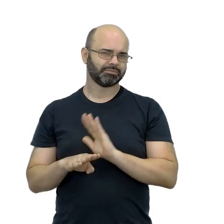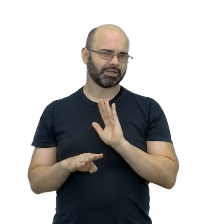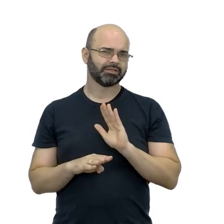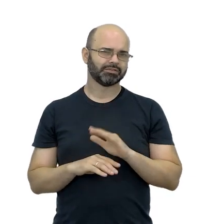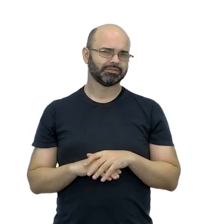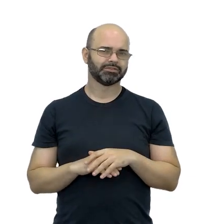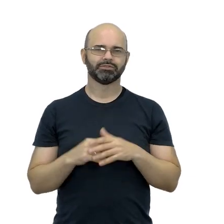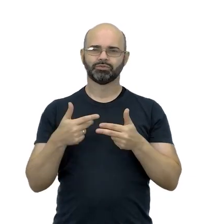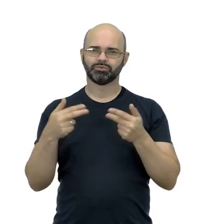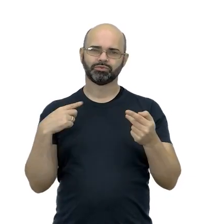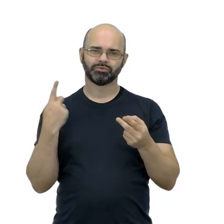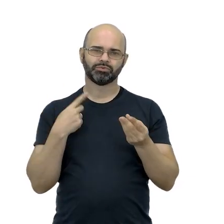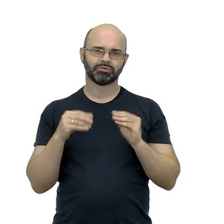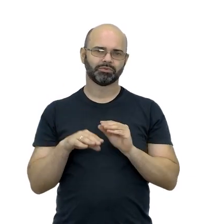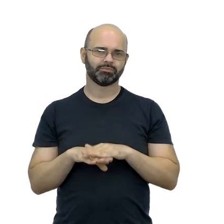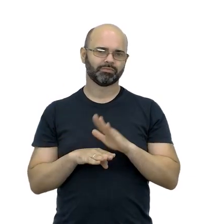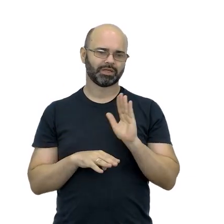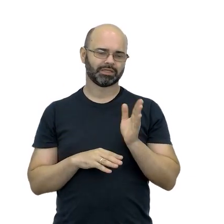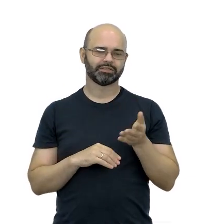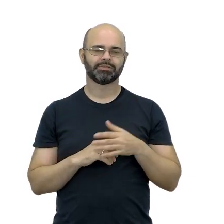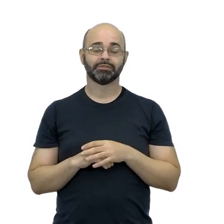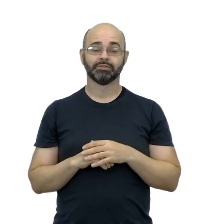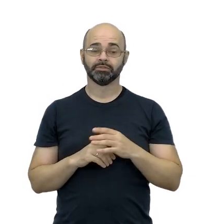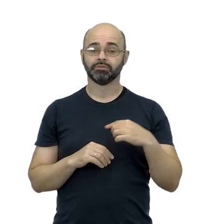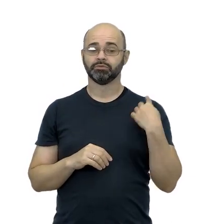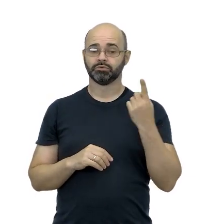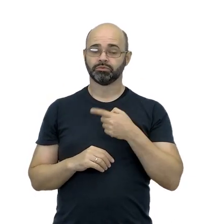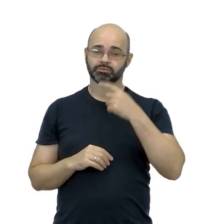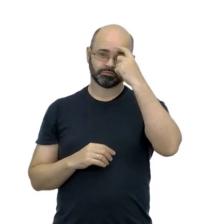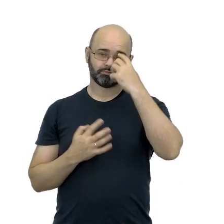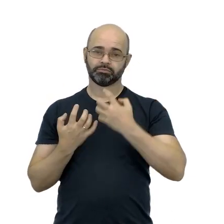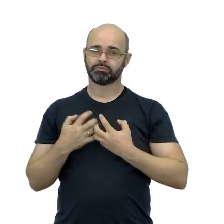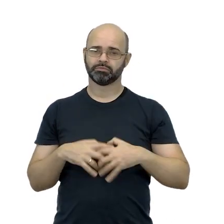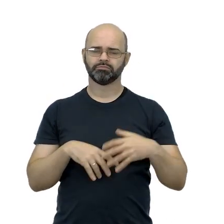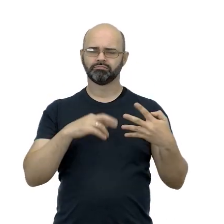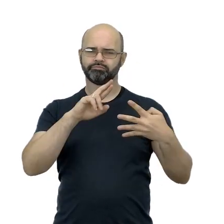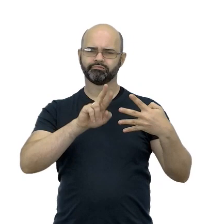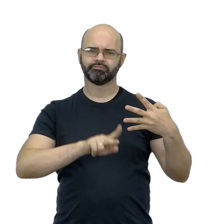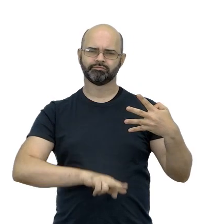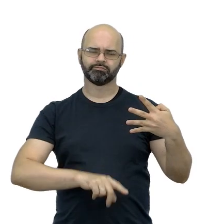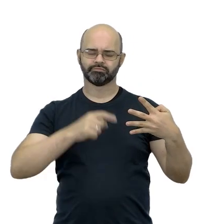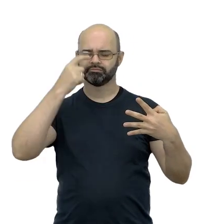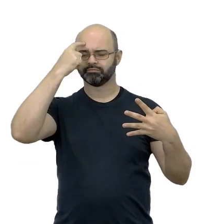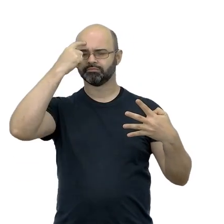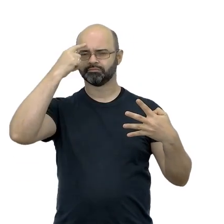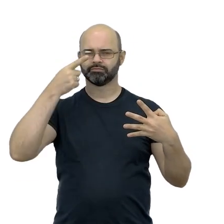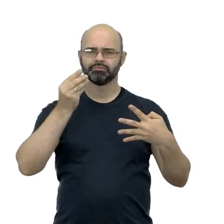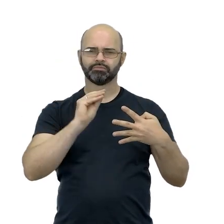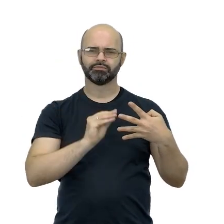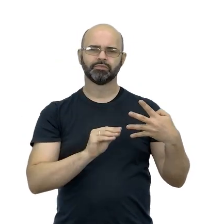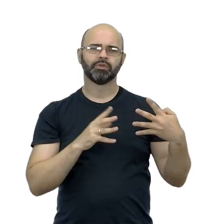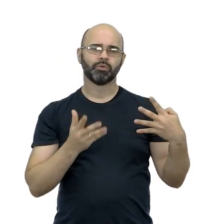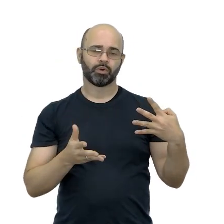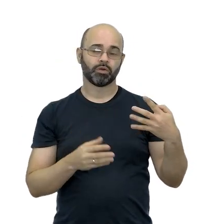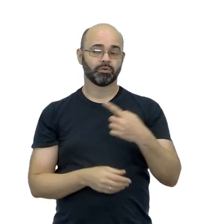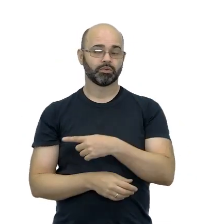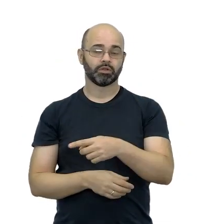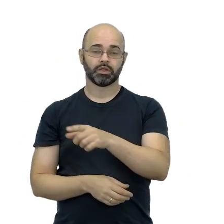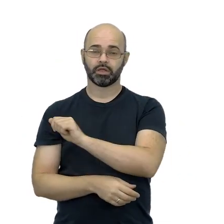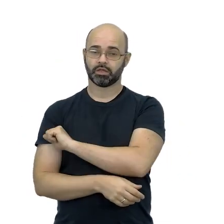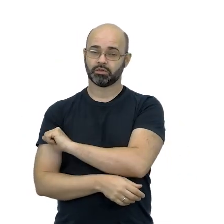coisas para a gente colocar. Então é essa parte que a gente pensa nas nossas alternativas. E aí que a gente vai trabalhar. E vamos lembrar, os nossos alunos